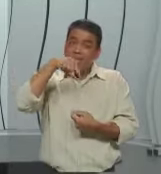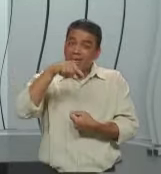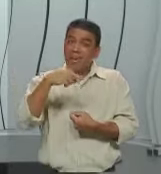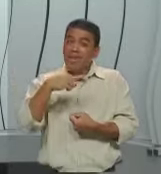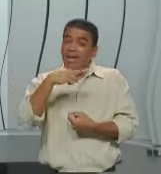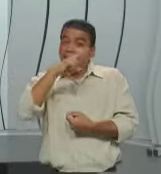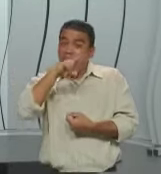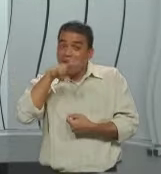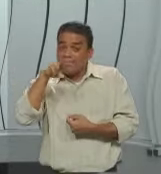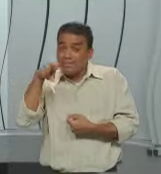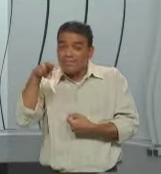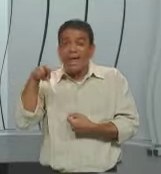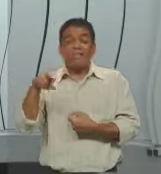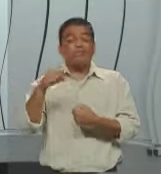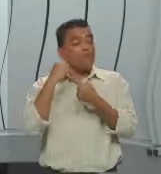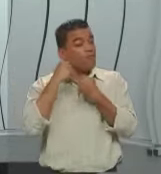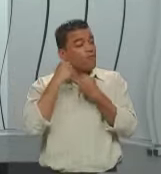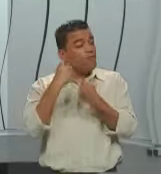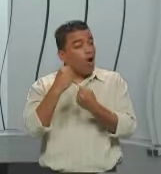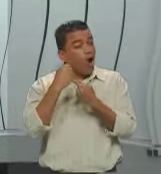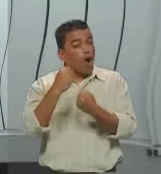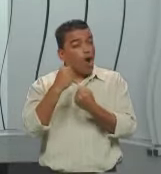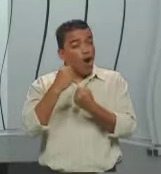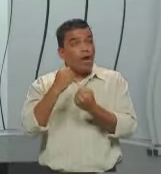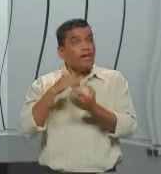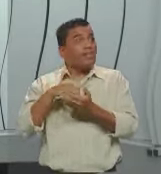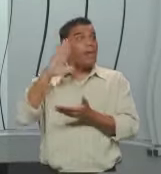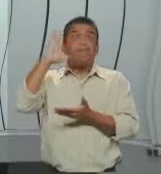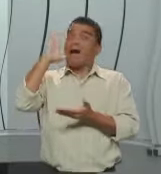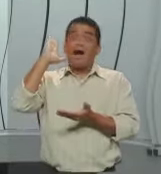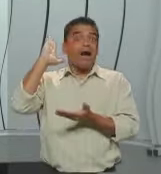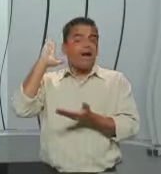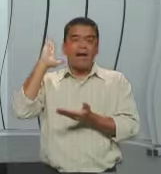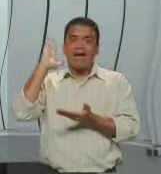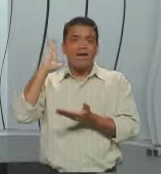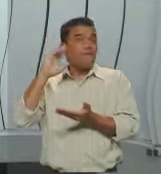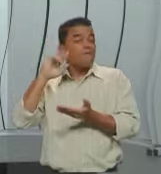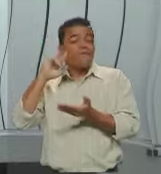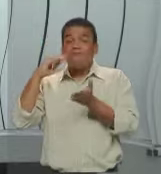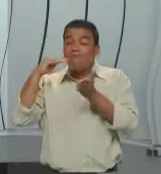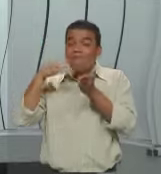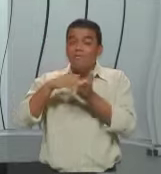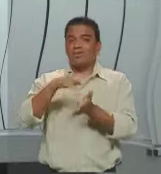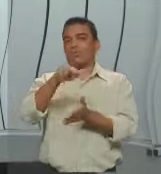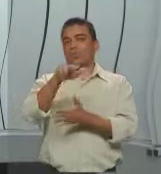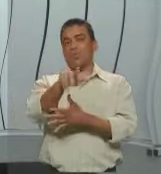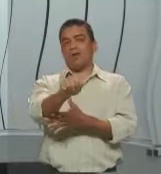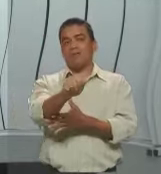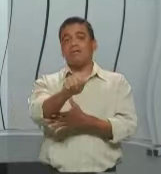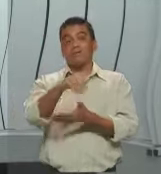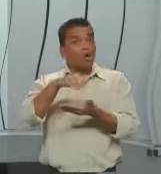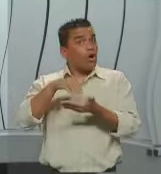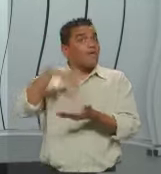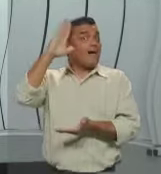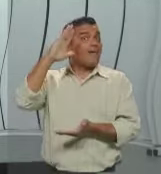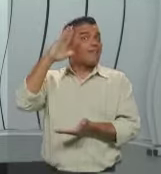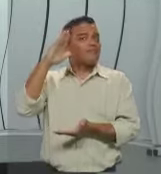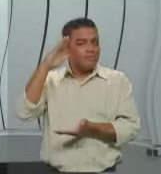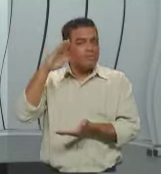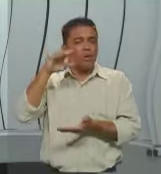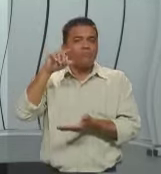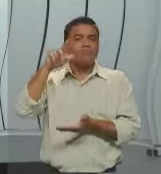O ideal é que fosse uma resistência infinita. Só que como não tem como ser algo infinito, então algo muito grande já ajuda. Então, ao ligar